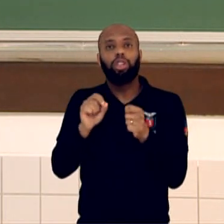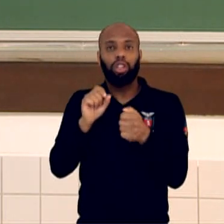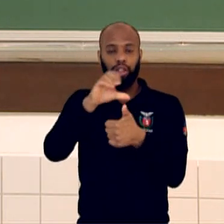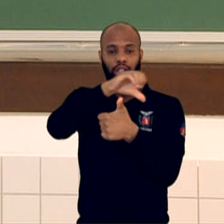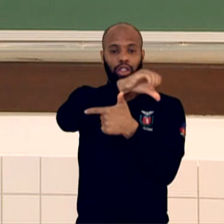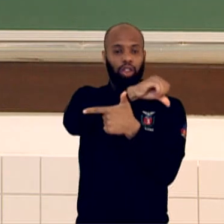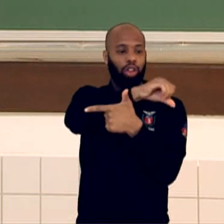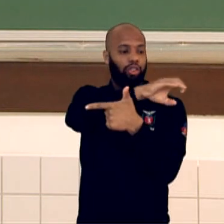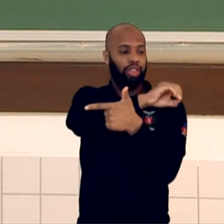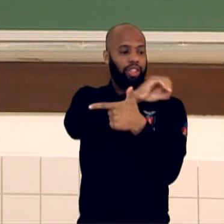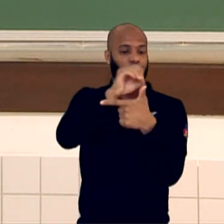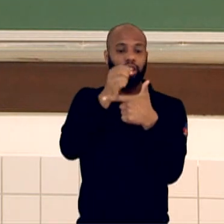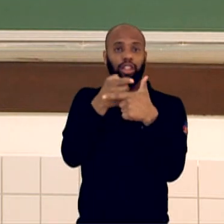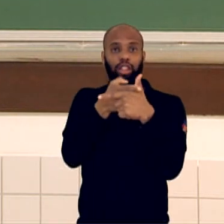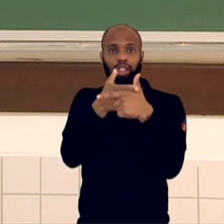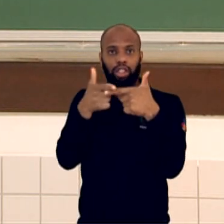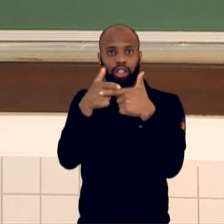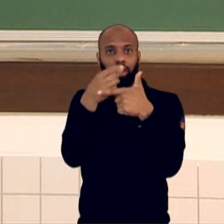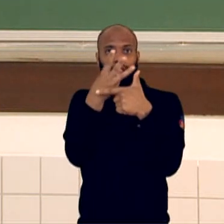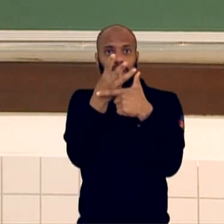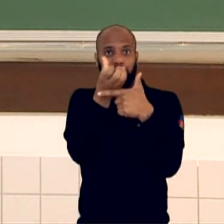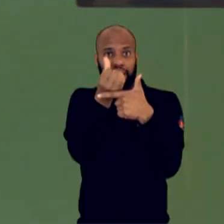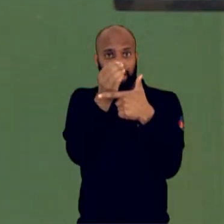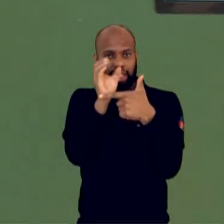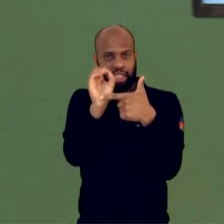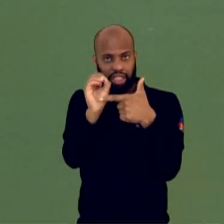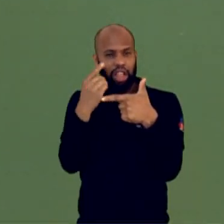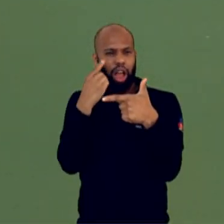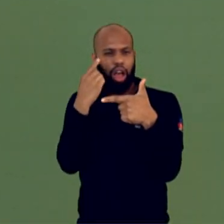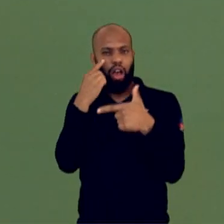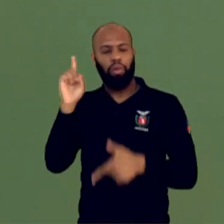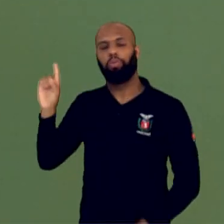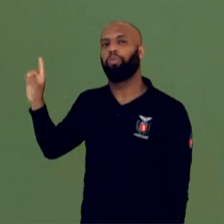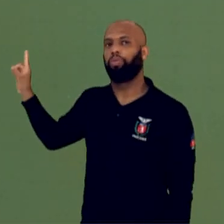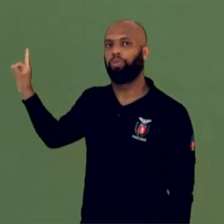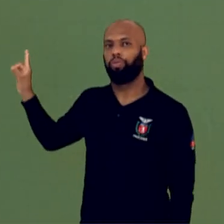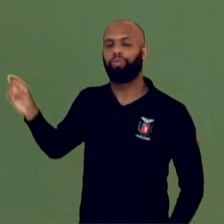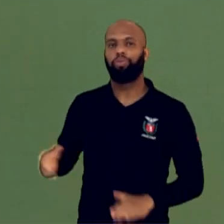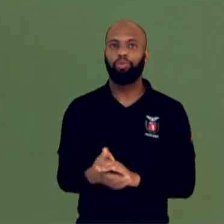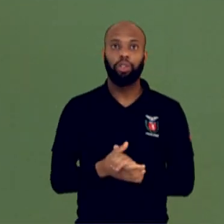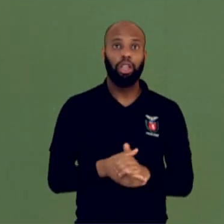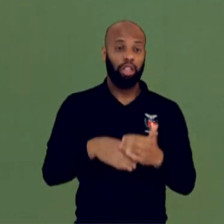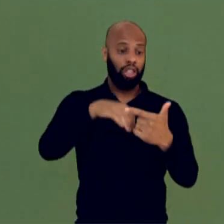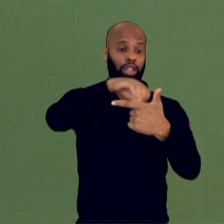900 por 360. Vamos fazer a divisão aqui? Então, se eu dividir